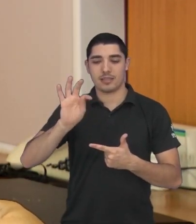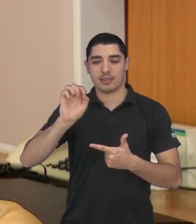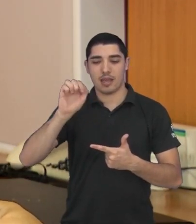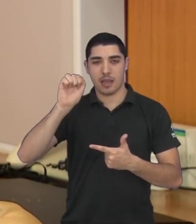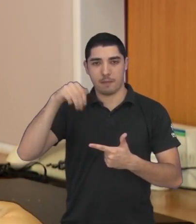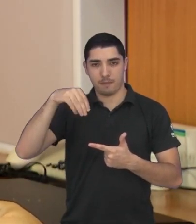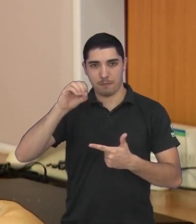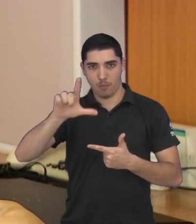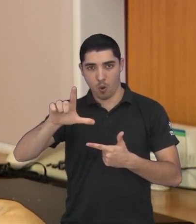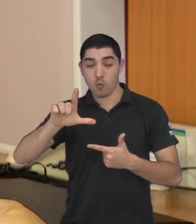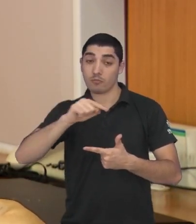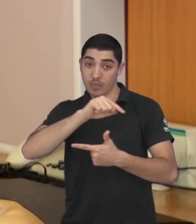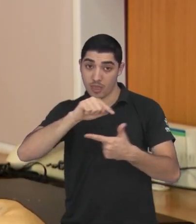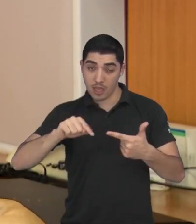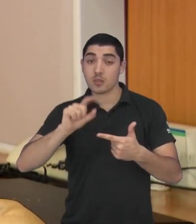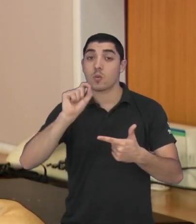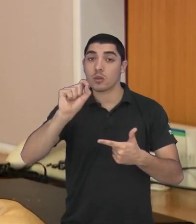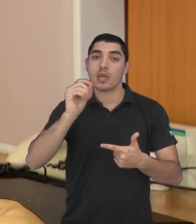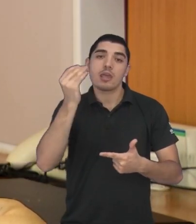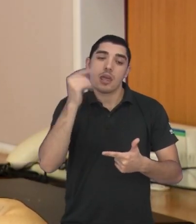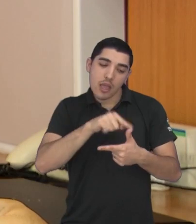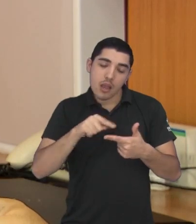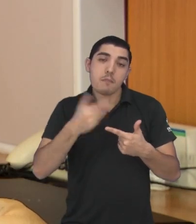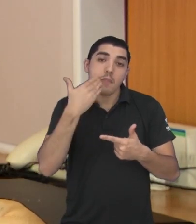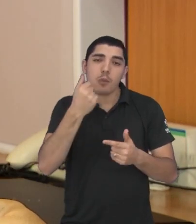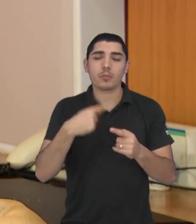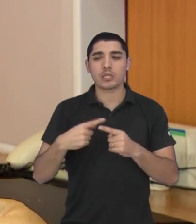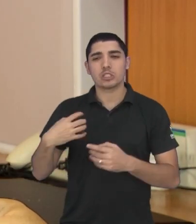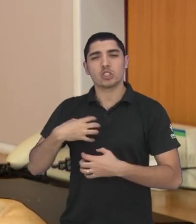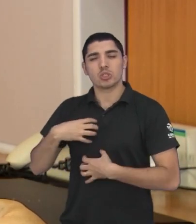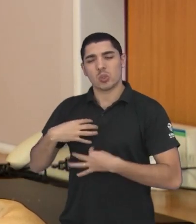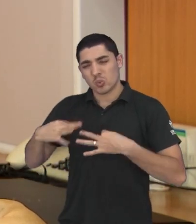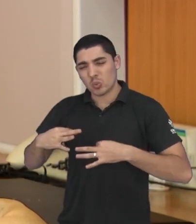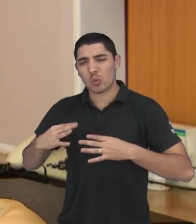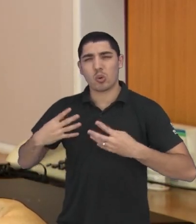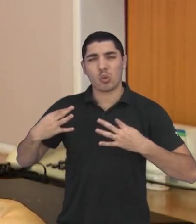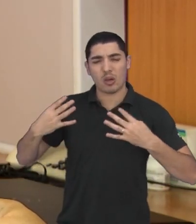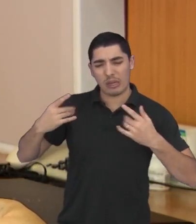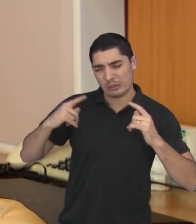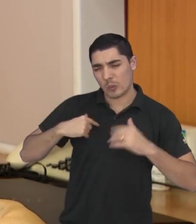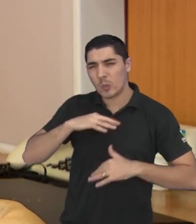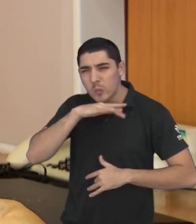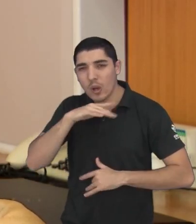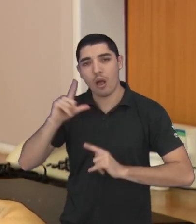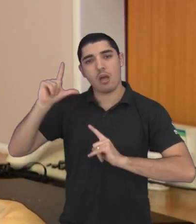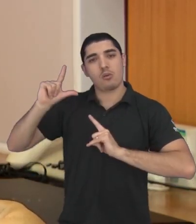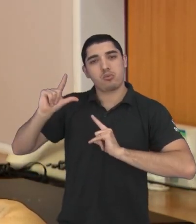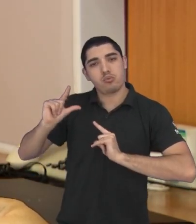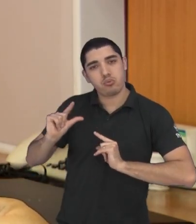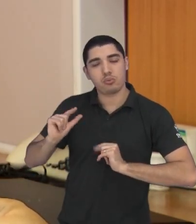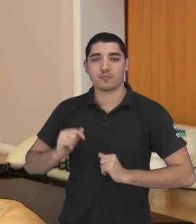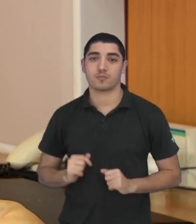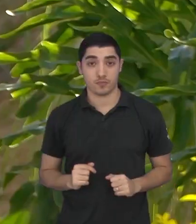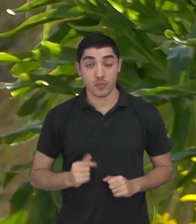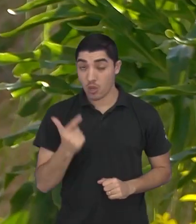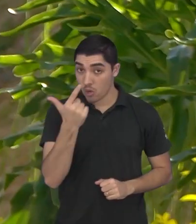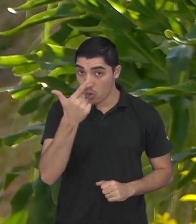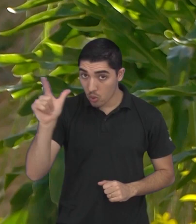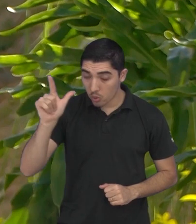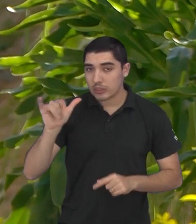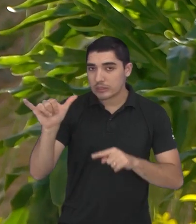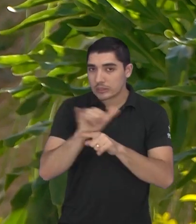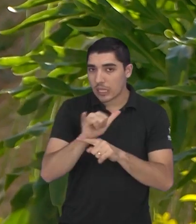a educação. O trânsito, ele é o quê? É um recorte do convívio social. Então, o que você faz costumeiramente na sua casa, no seu